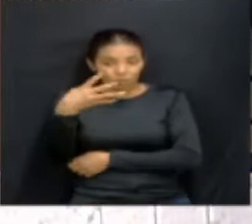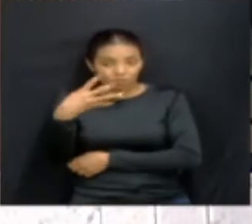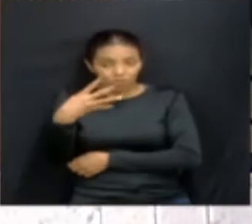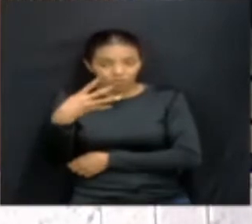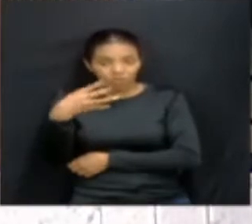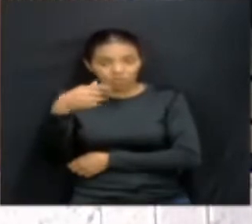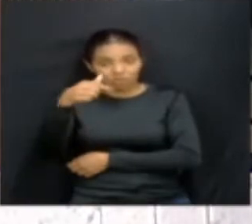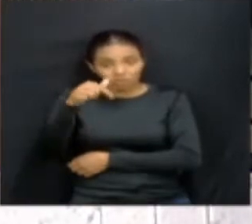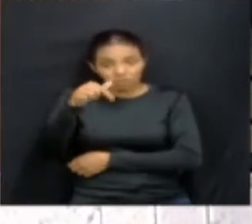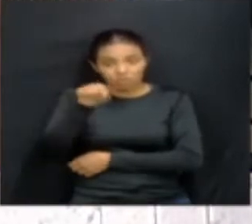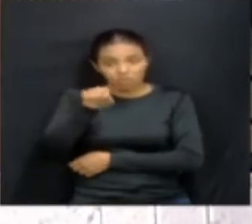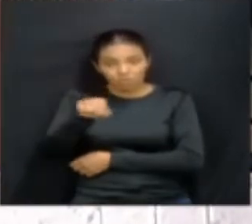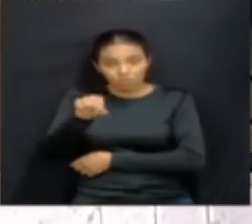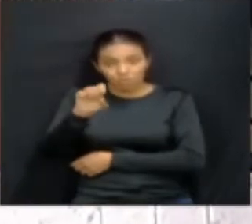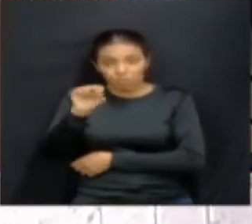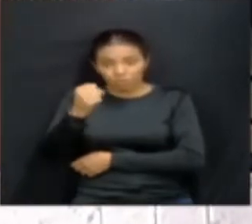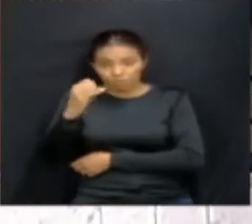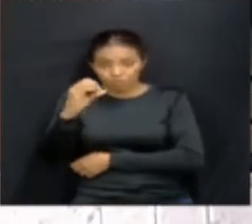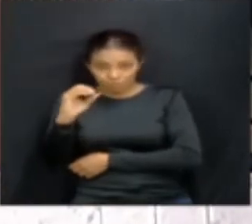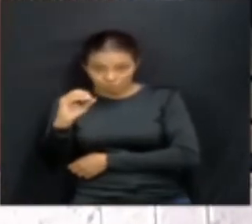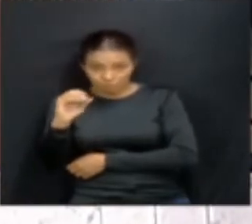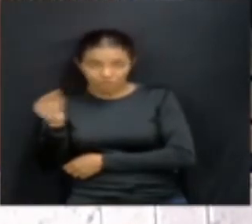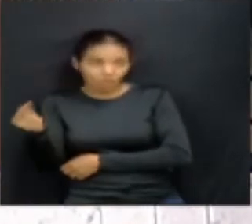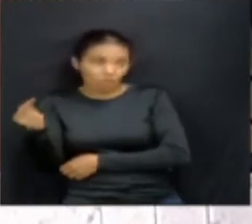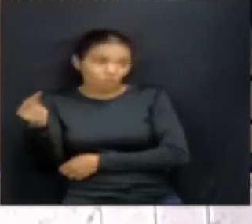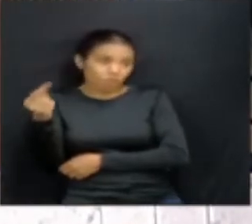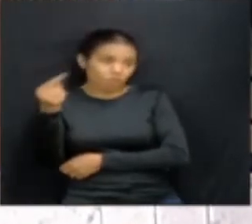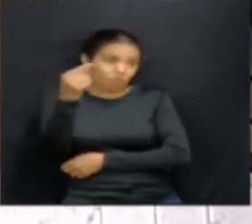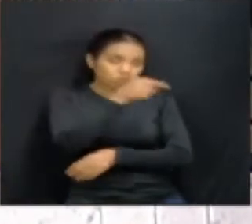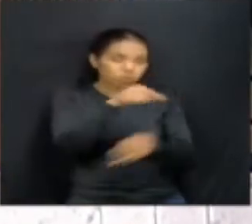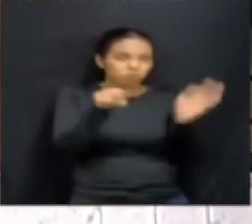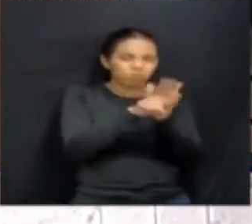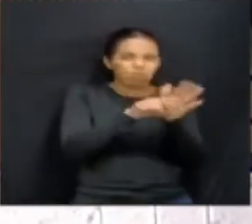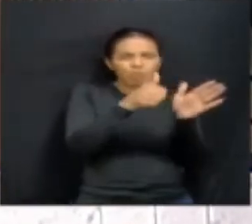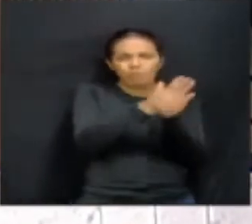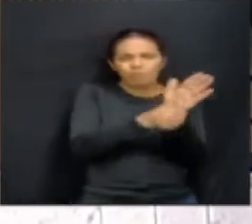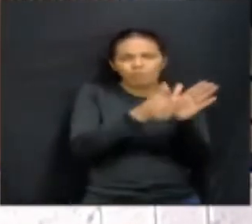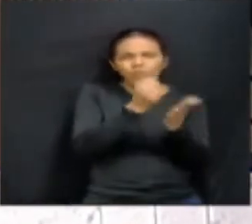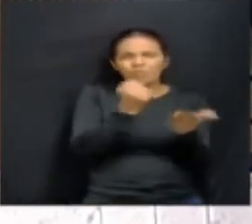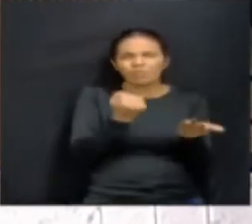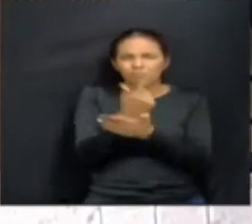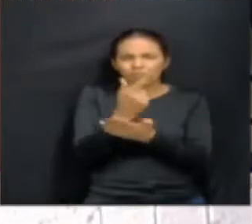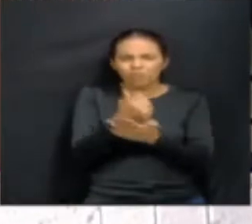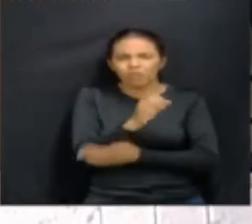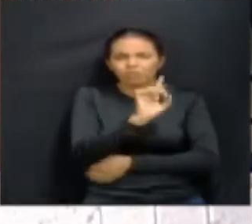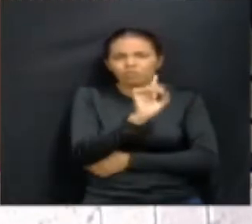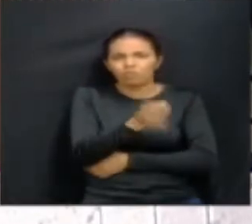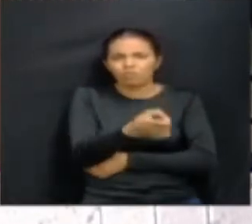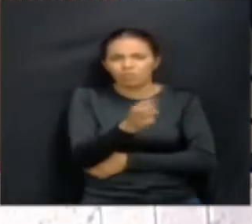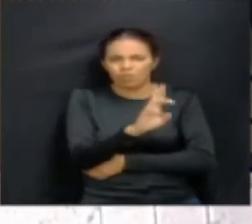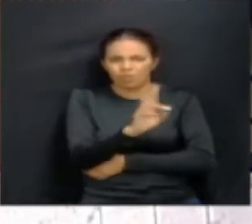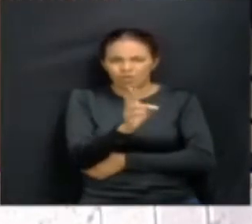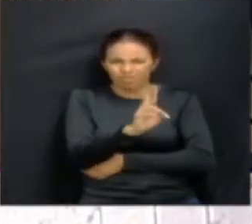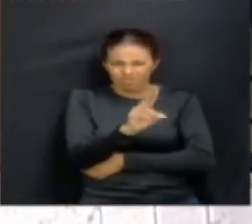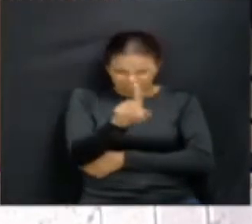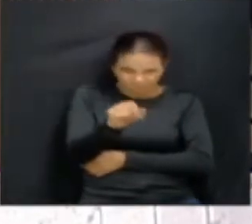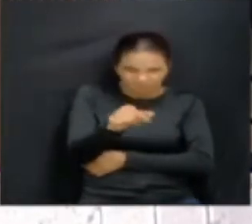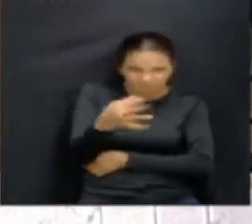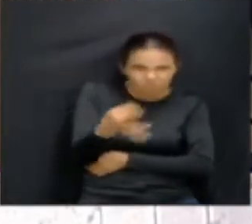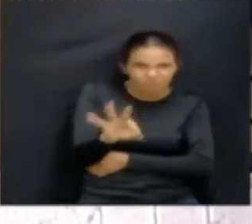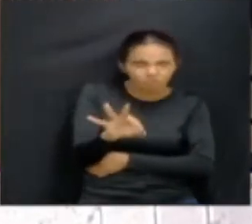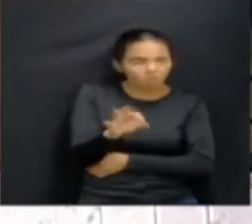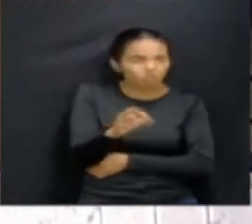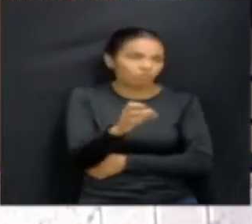1009 80 é fechar as feridas Ministro desculpa mas o conceito de medicina e de saúde nosso é